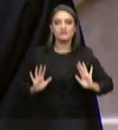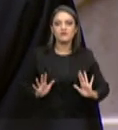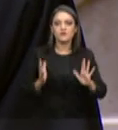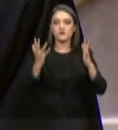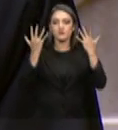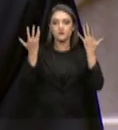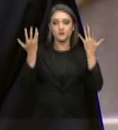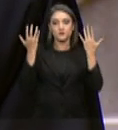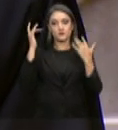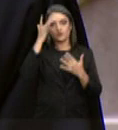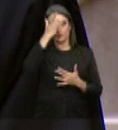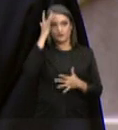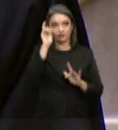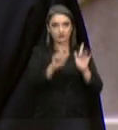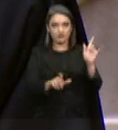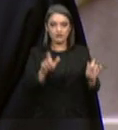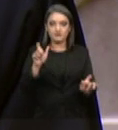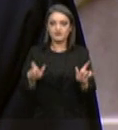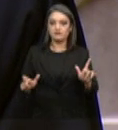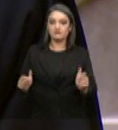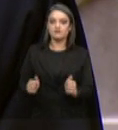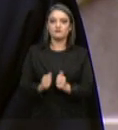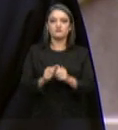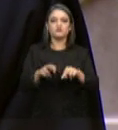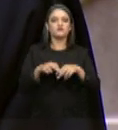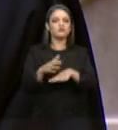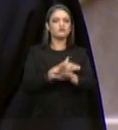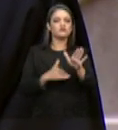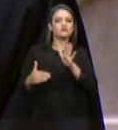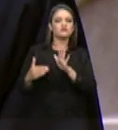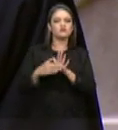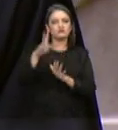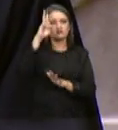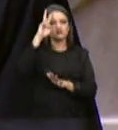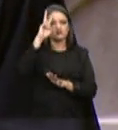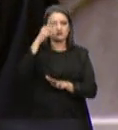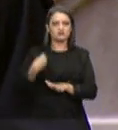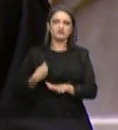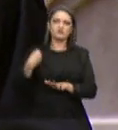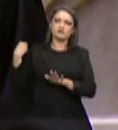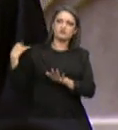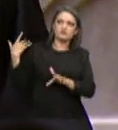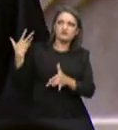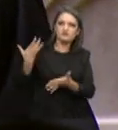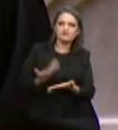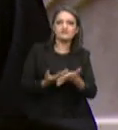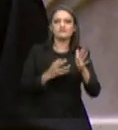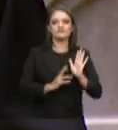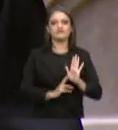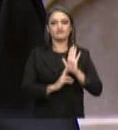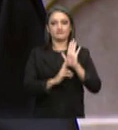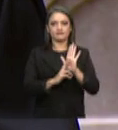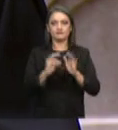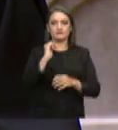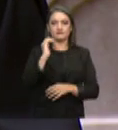celebrantes e celebrado por tudo o que sua Impecável trajetória representa para o Brasil